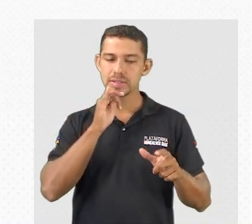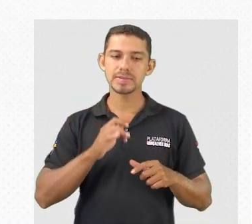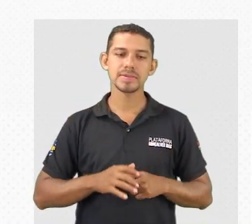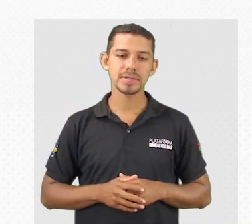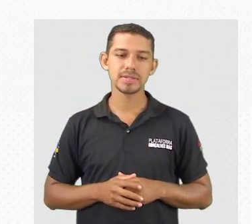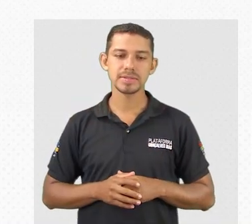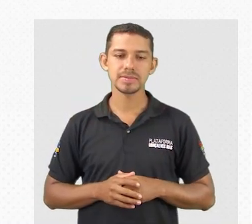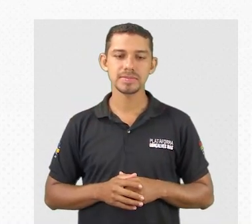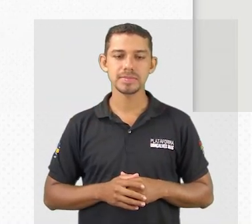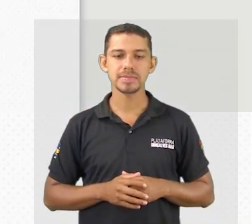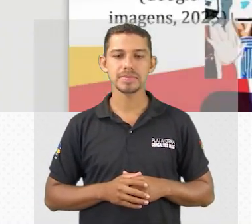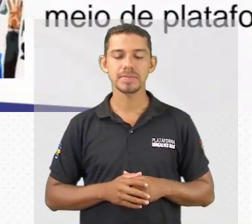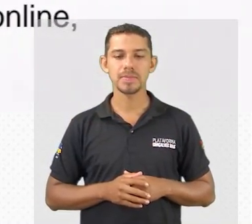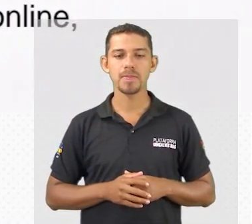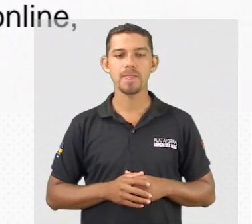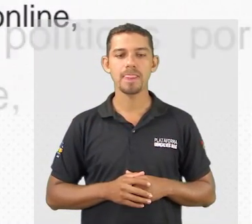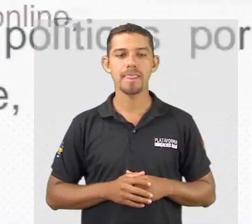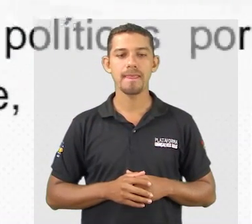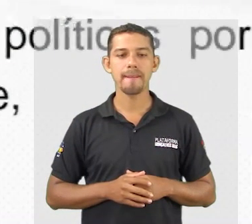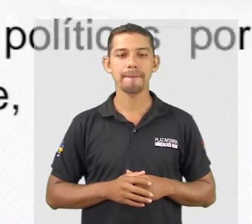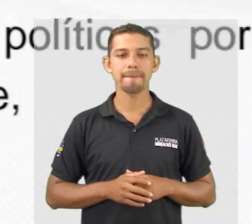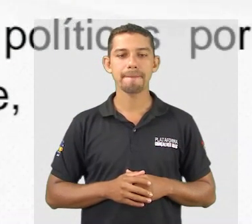diferentes.